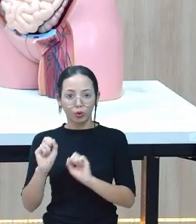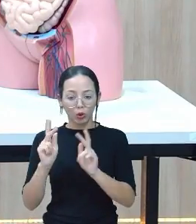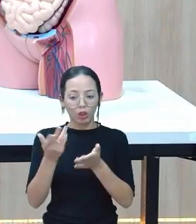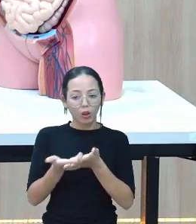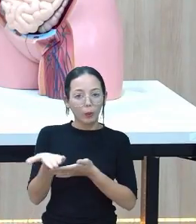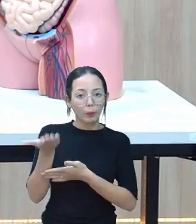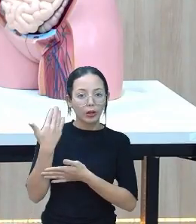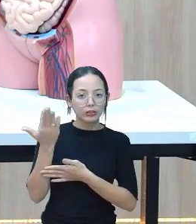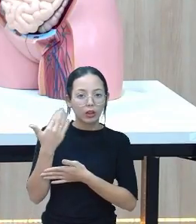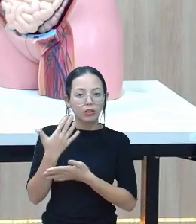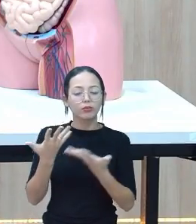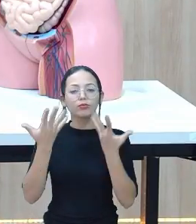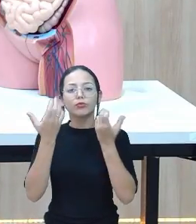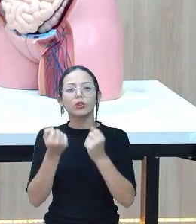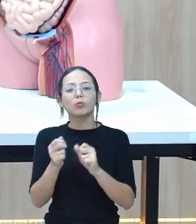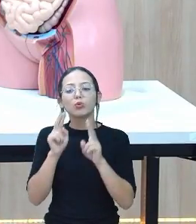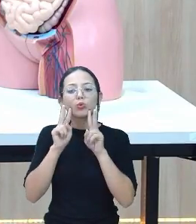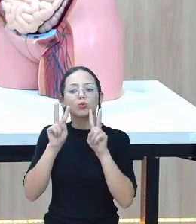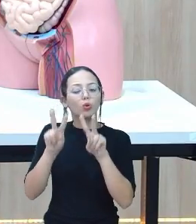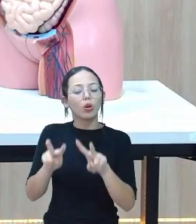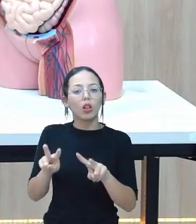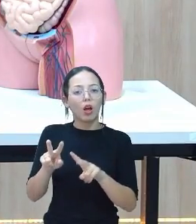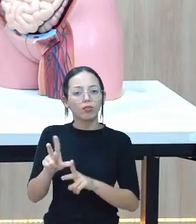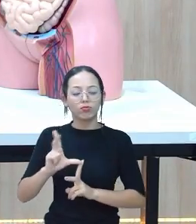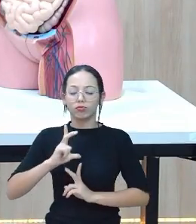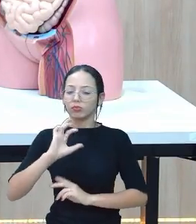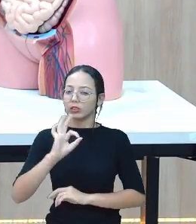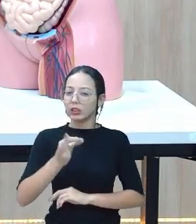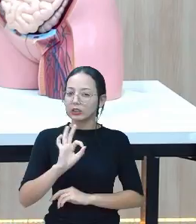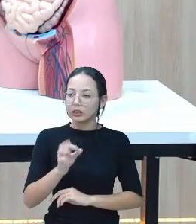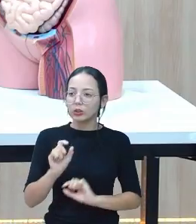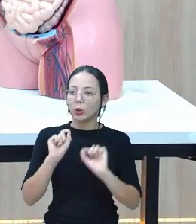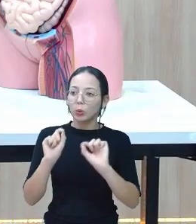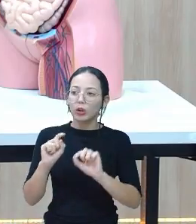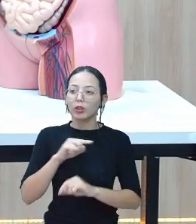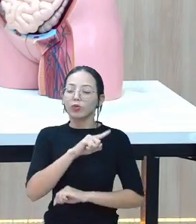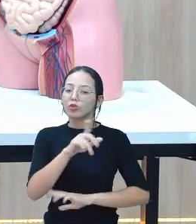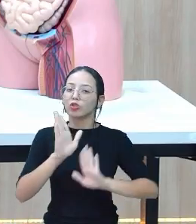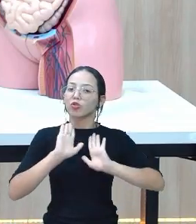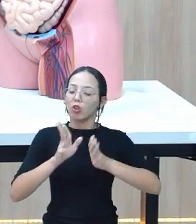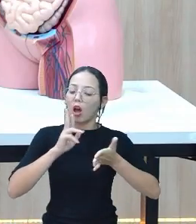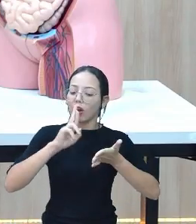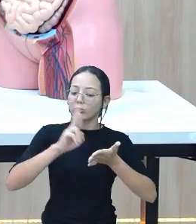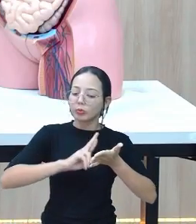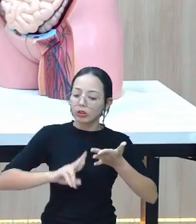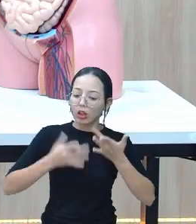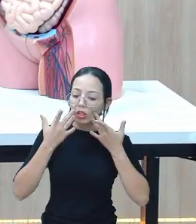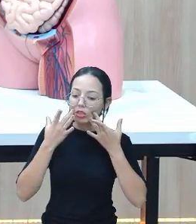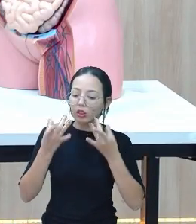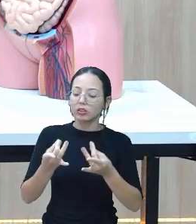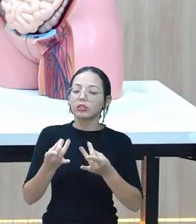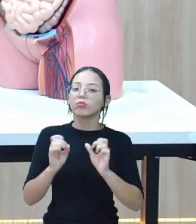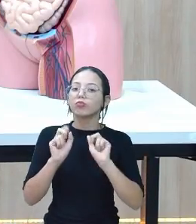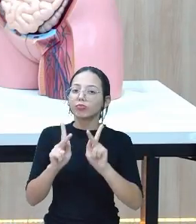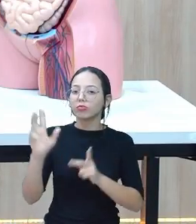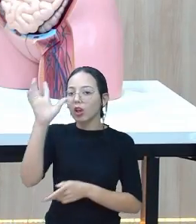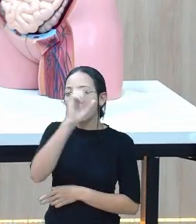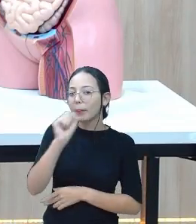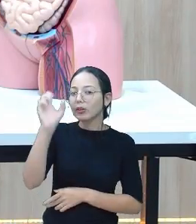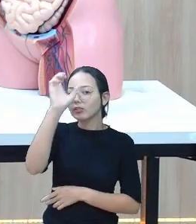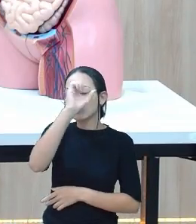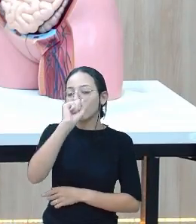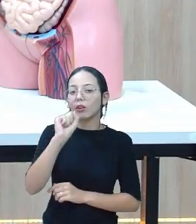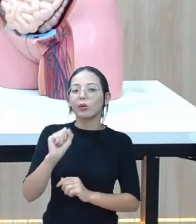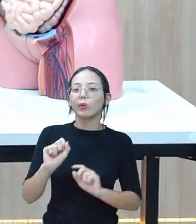aula anterior. Vamos lá conferir. Tenho certeza que vocês fizeram com bastante atenção e aprenderam